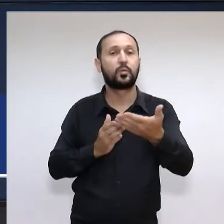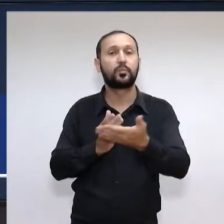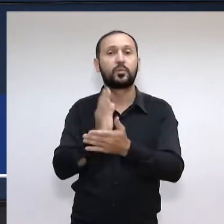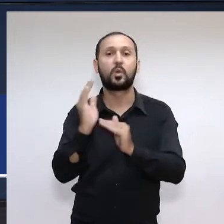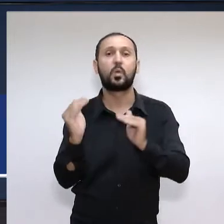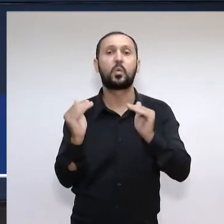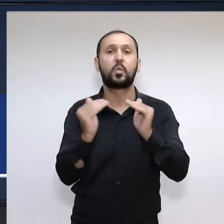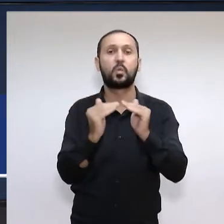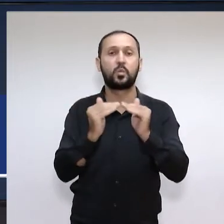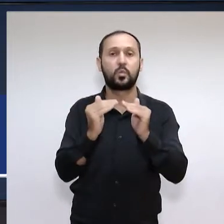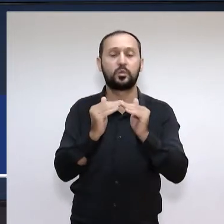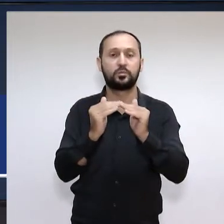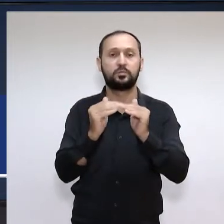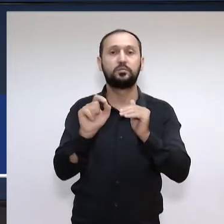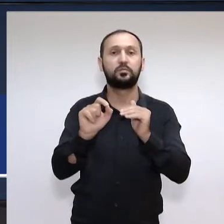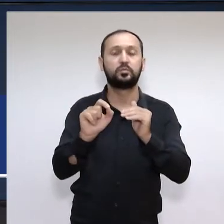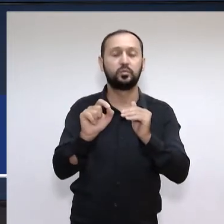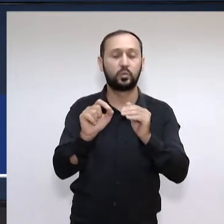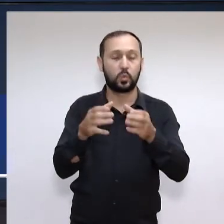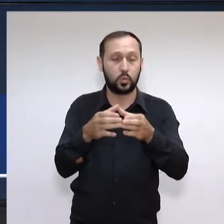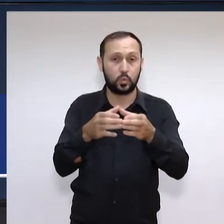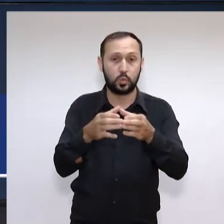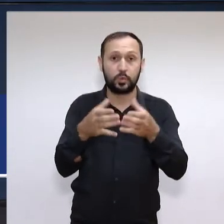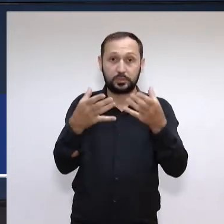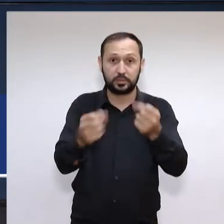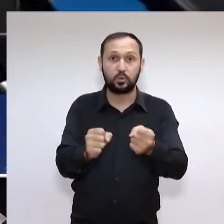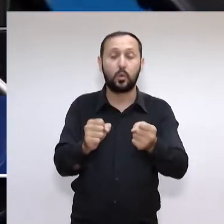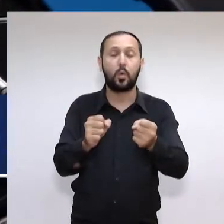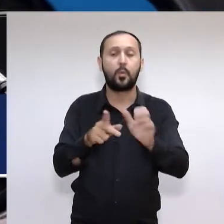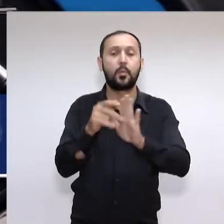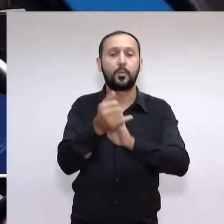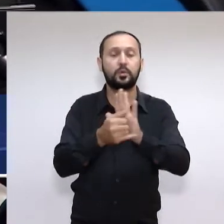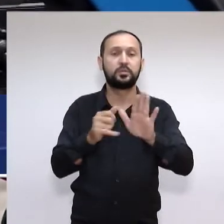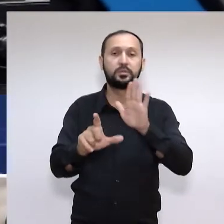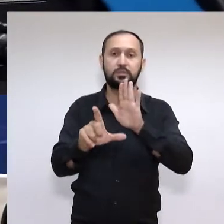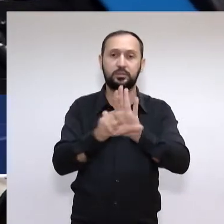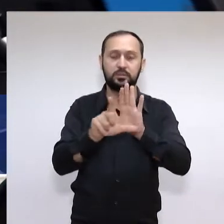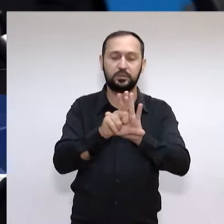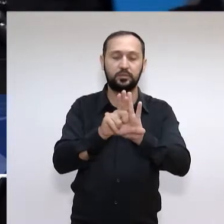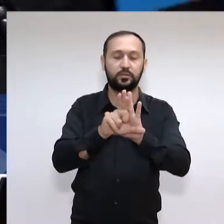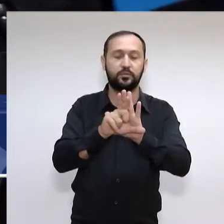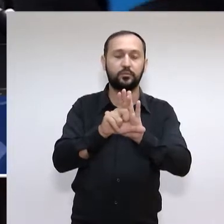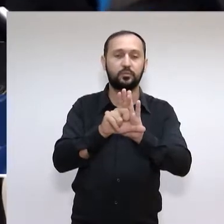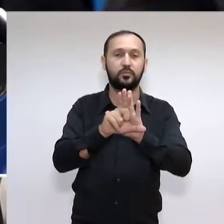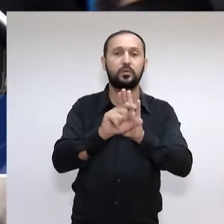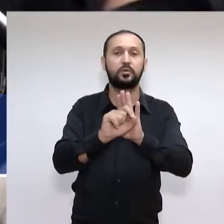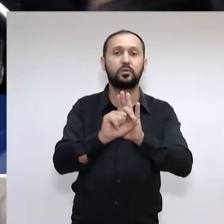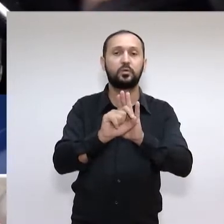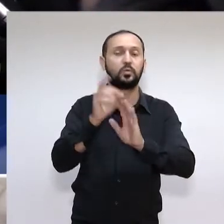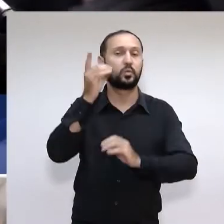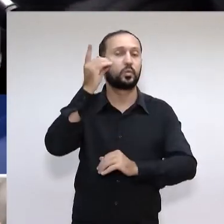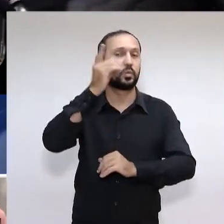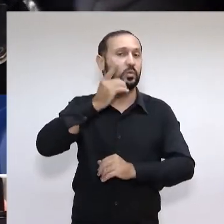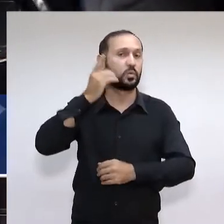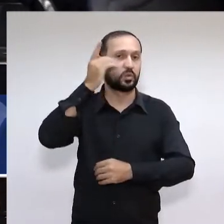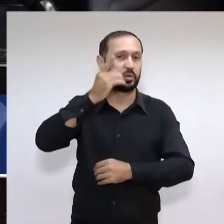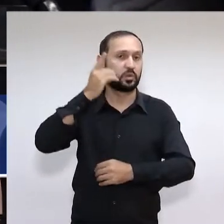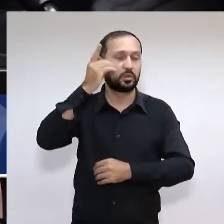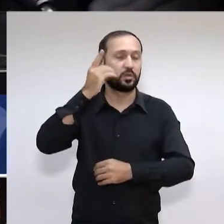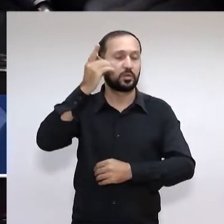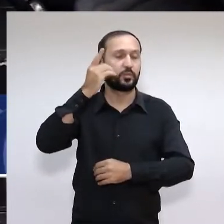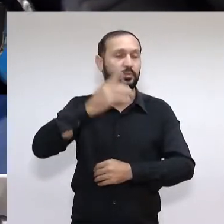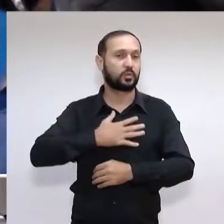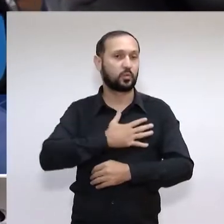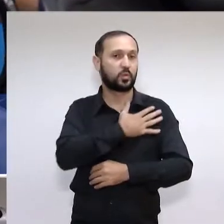do Patriota, falou do parecer favorável por unanimidade da comissão ao projeto de lei de autoria do deputado